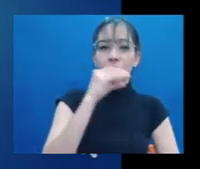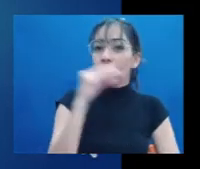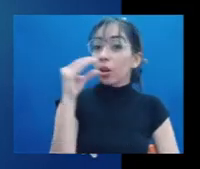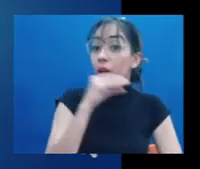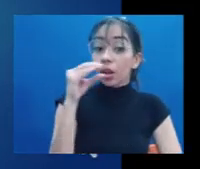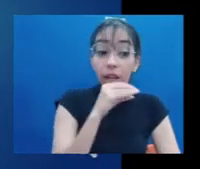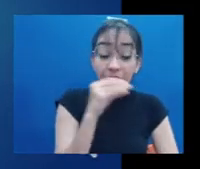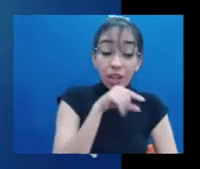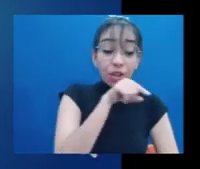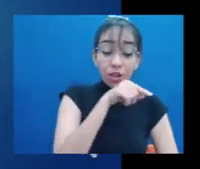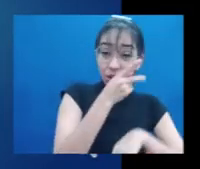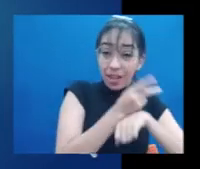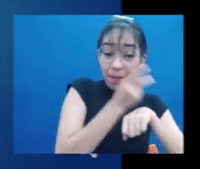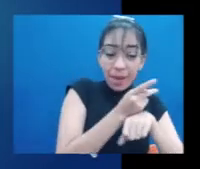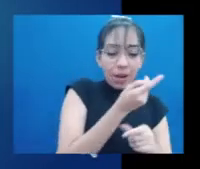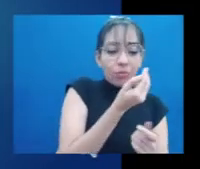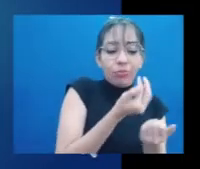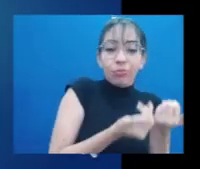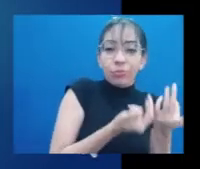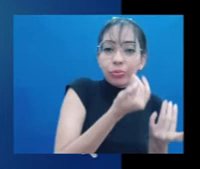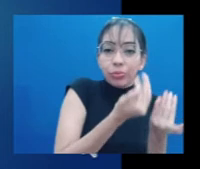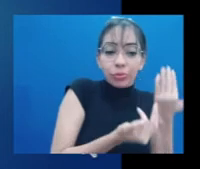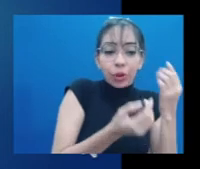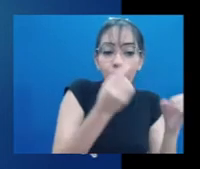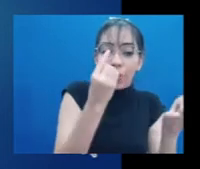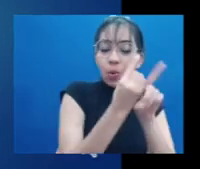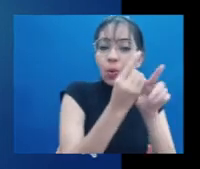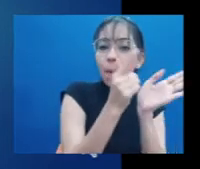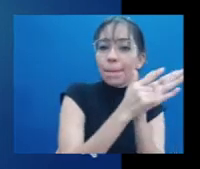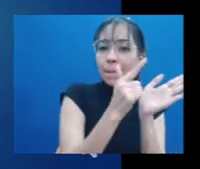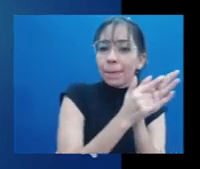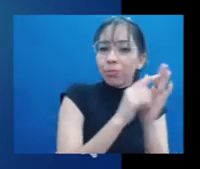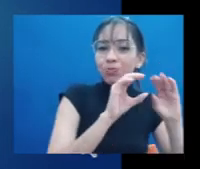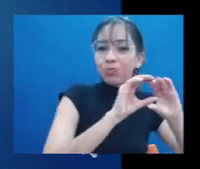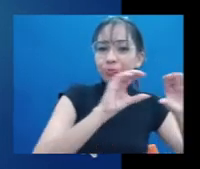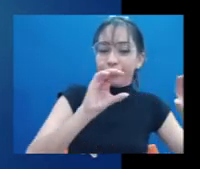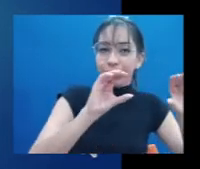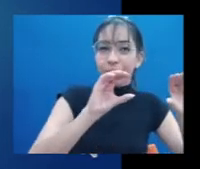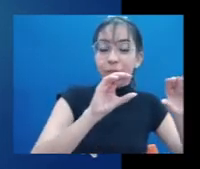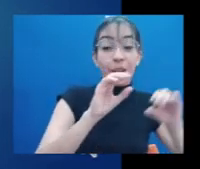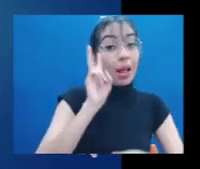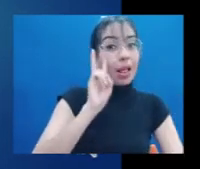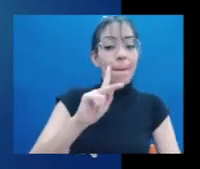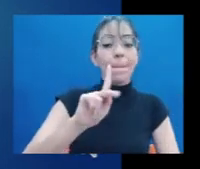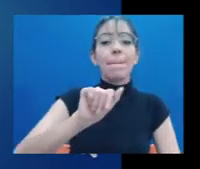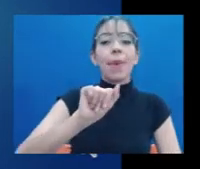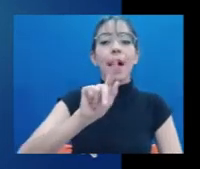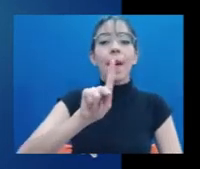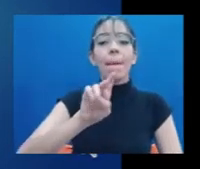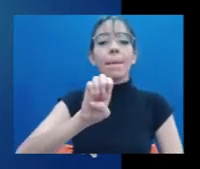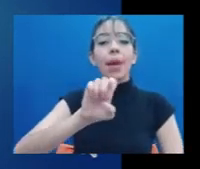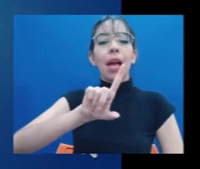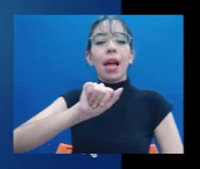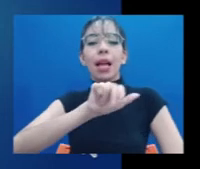terrário já citado. Admite-se que houve um superaquecimento na pedra quente do terrário, que teria dado início ao incêndio. O calor gerado em contato com